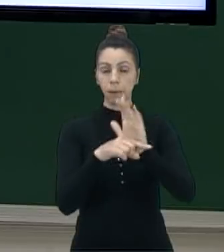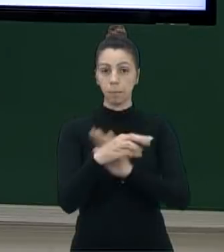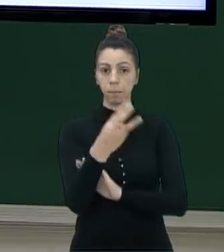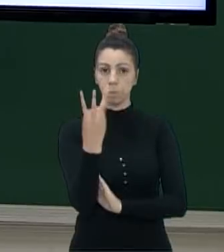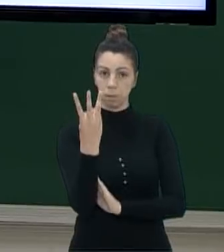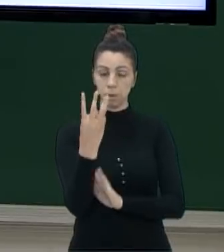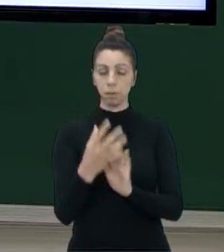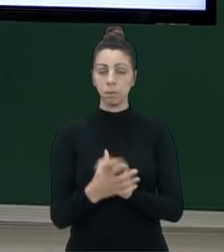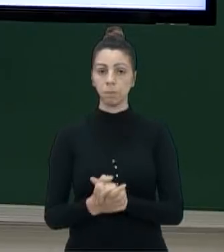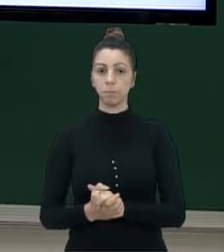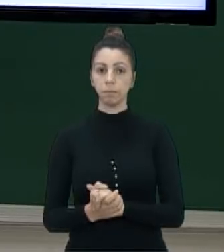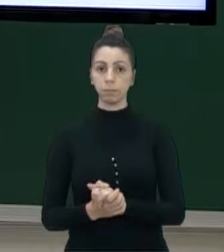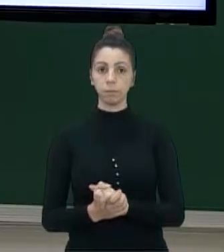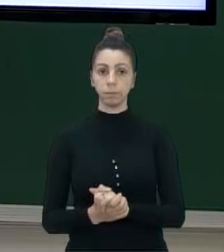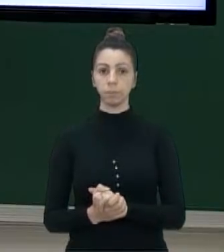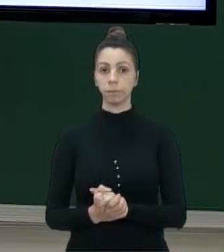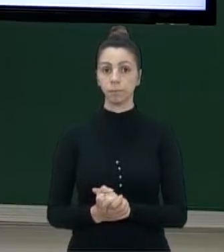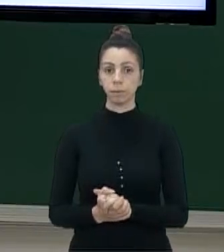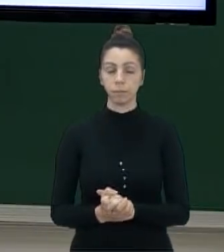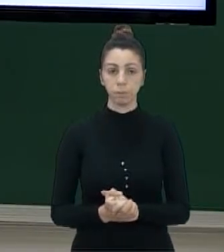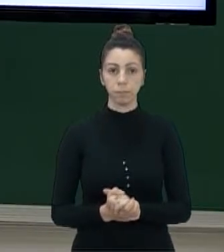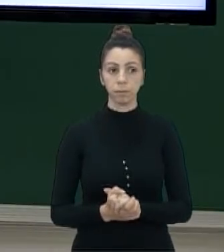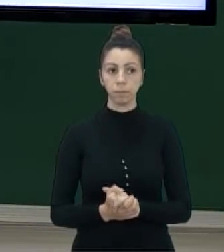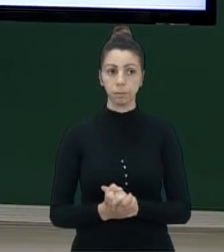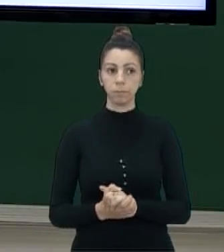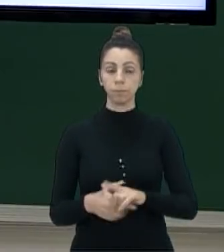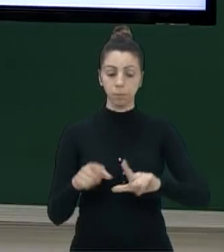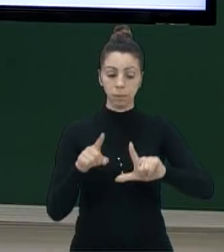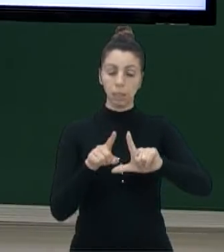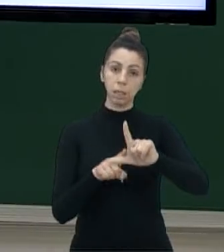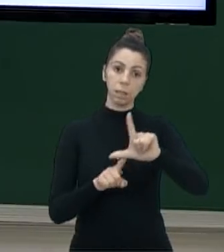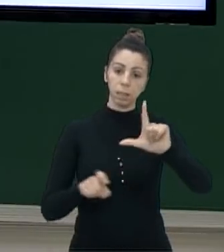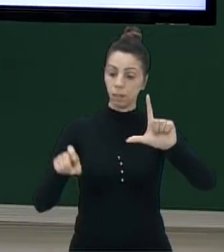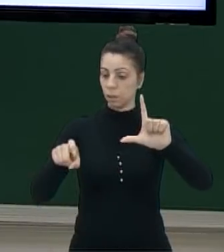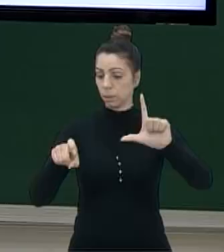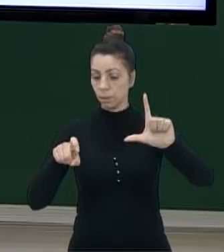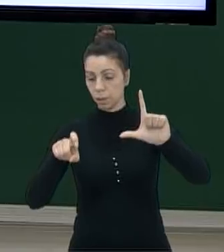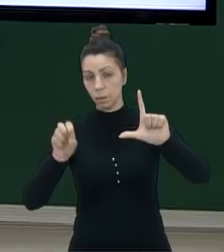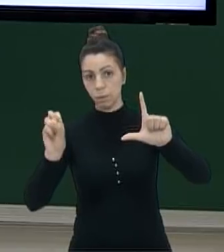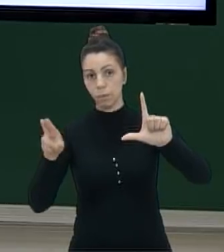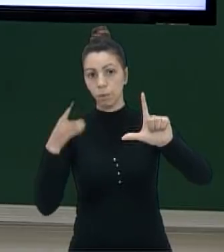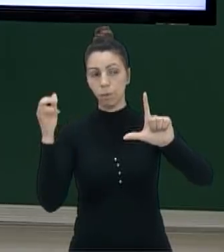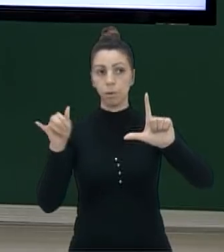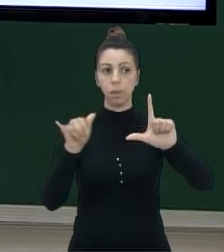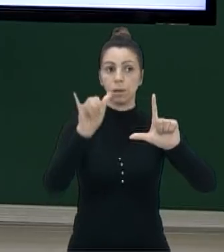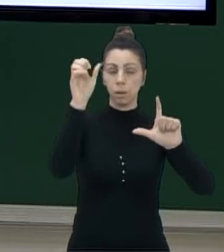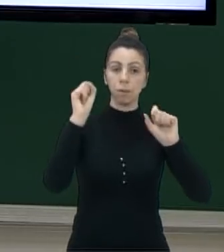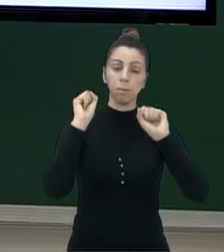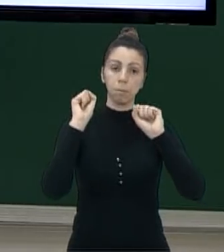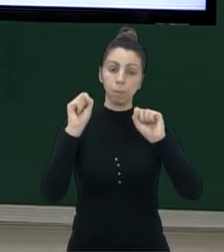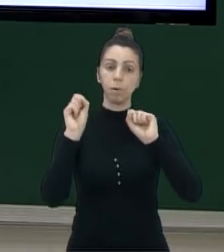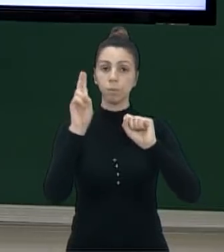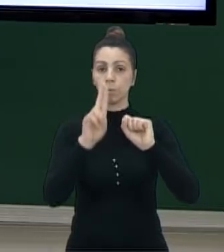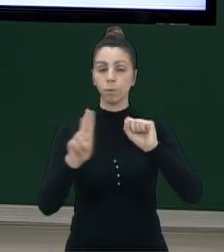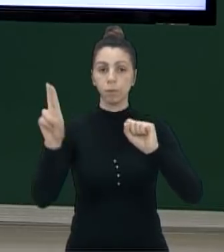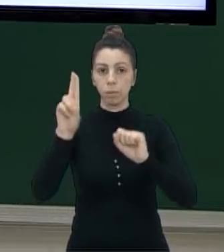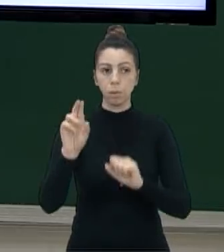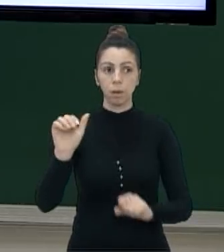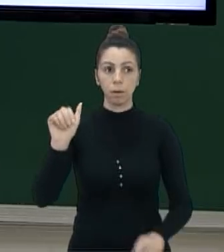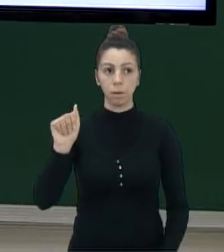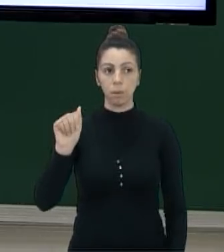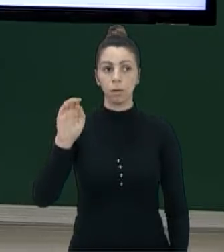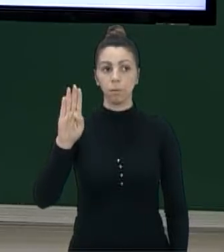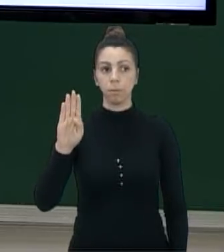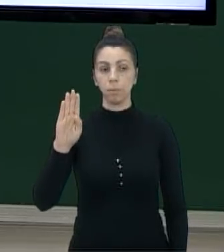não passa ali para vocês a letra X ou Y, ele pode passar abscissa ou